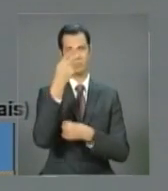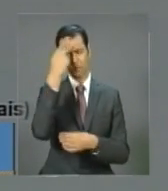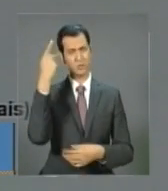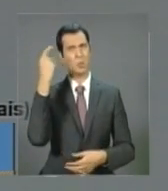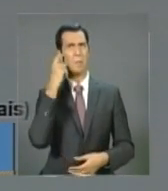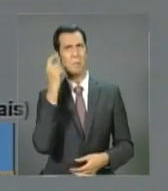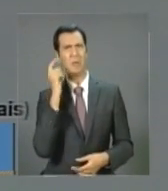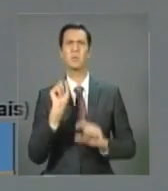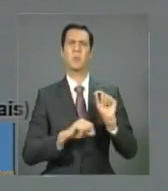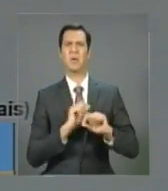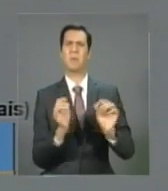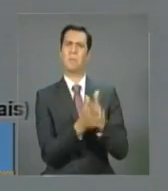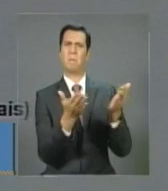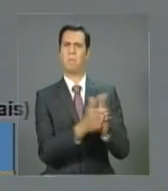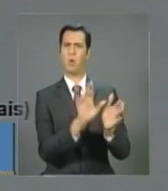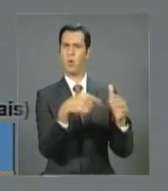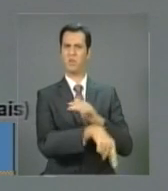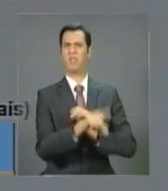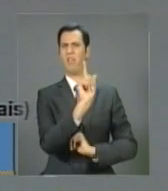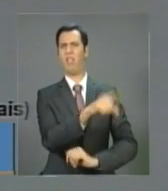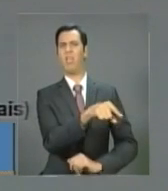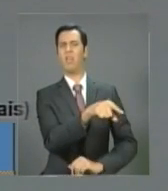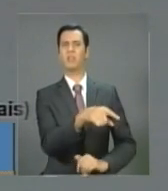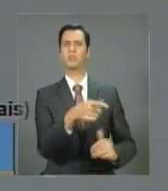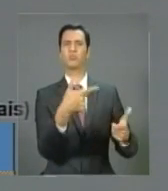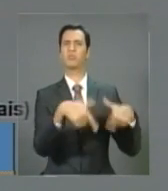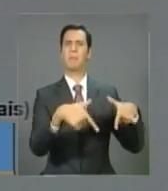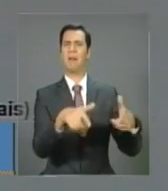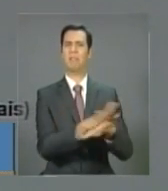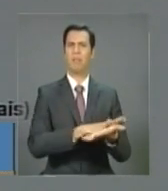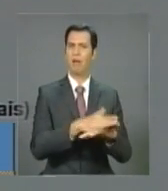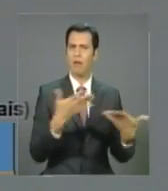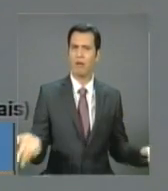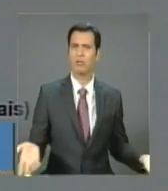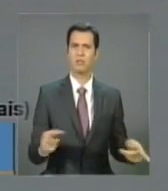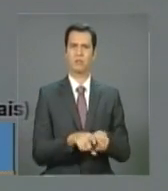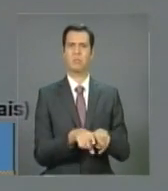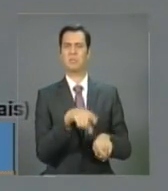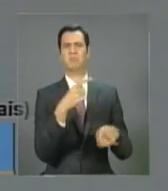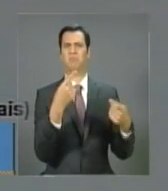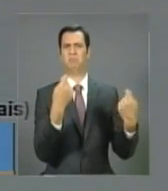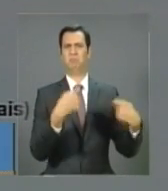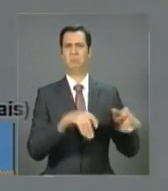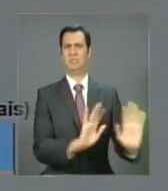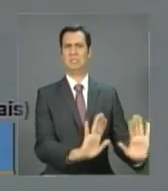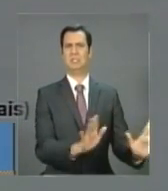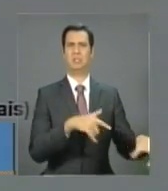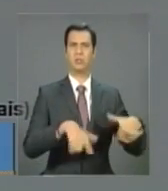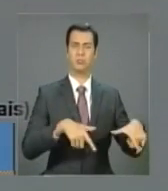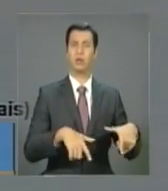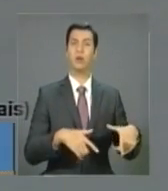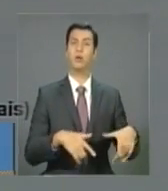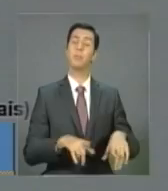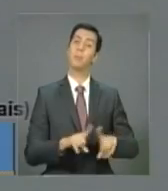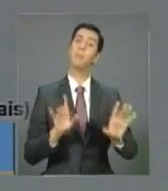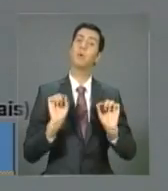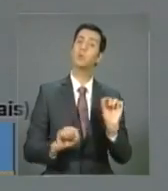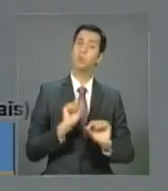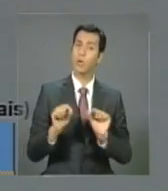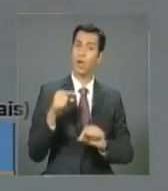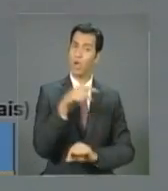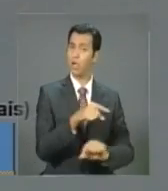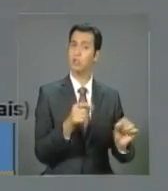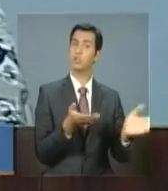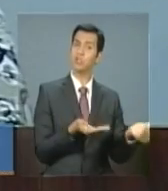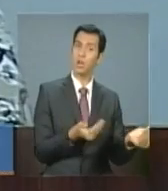trabalha, e não deveria trabalhar, porque, na sua maioria, são jovens e são crianças, deveriam estar em sala de